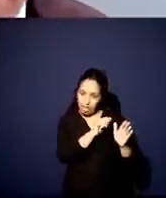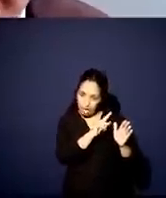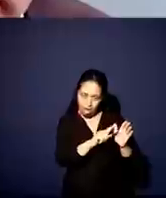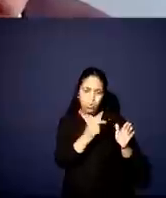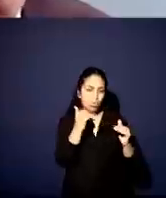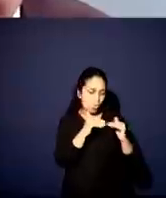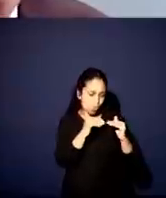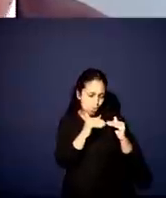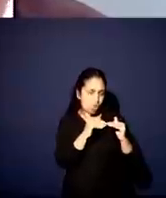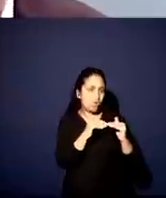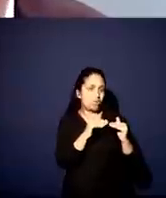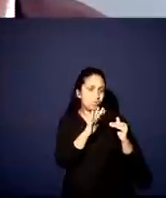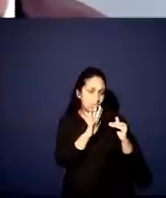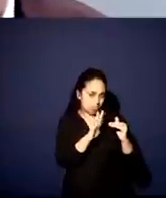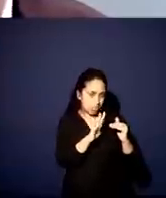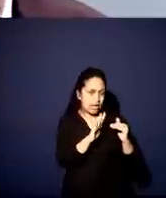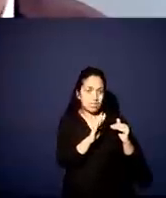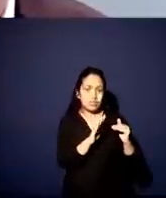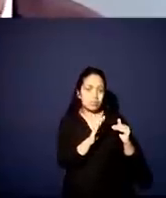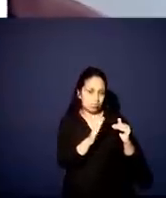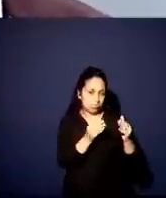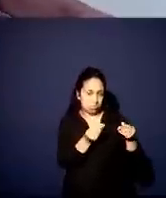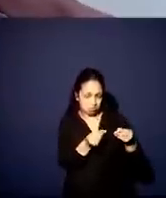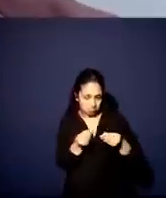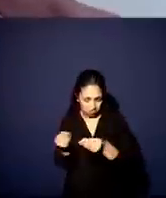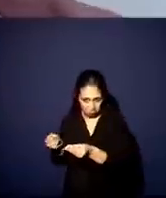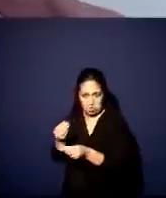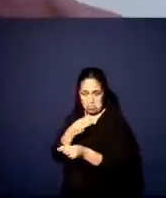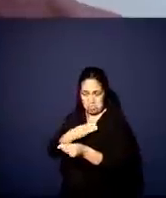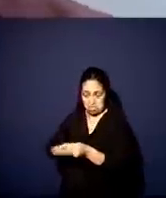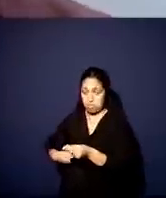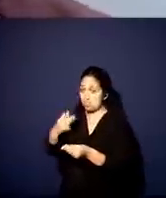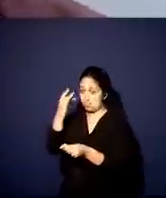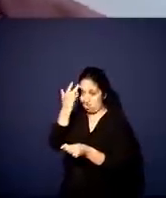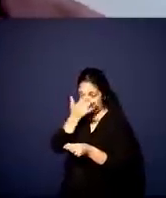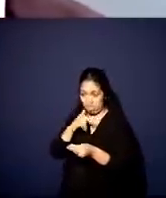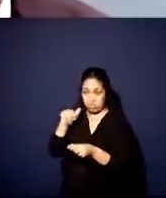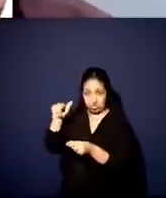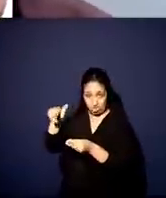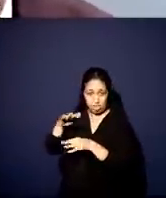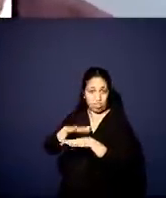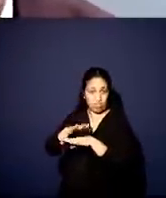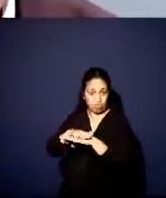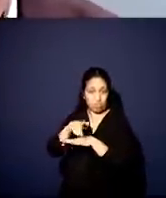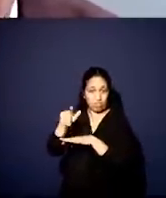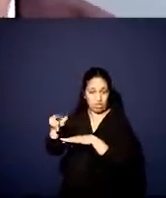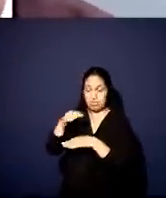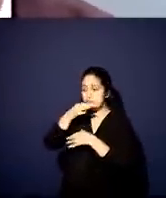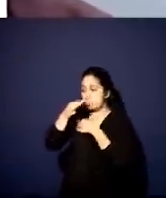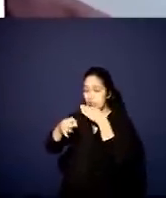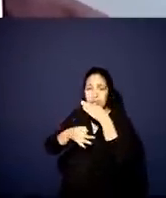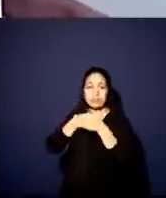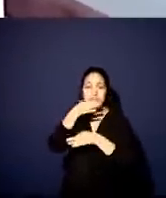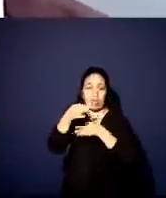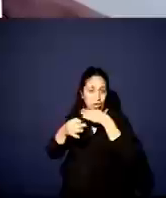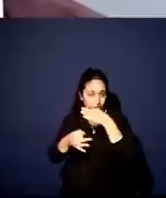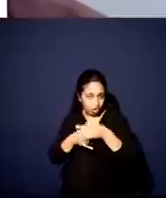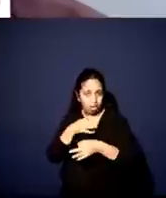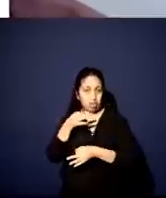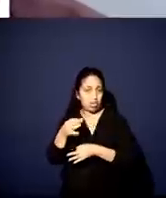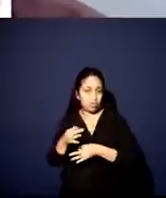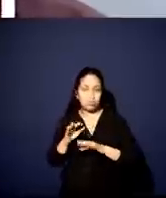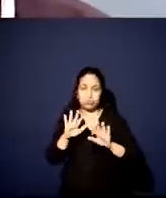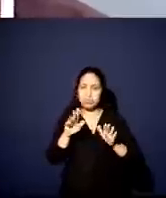questão que tem que ser endereçada pelo ministro Haddad, ele vai fazer os seus comentários, mas,